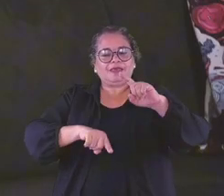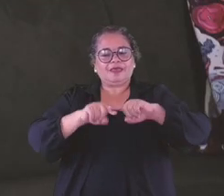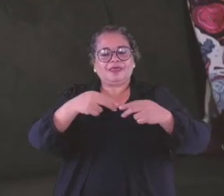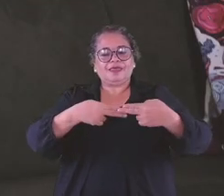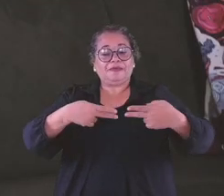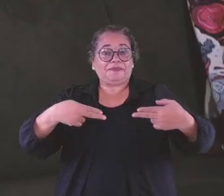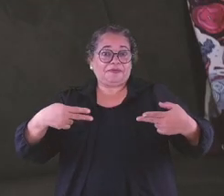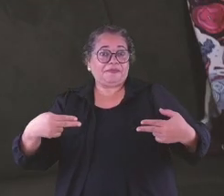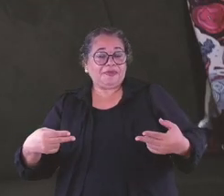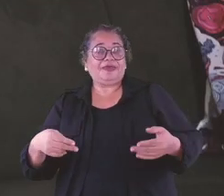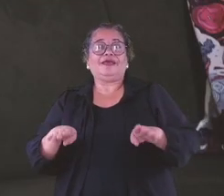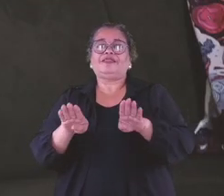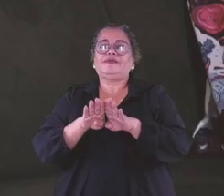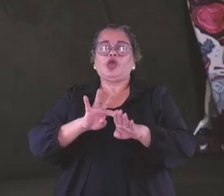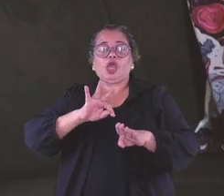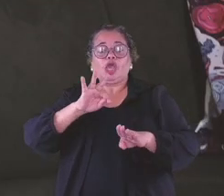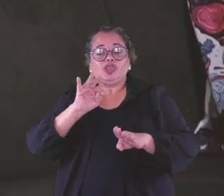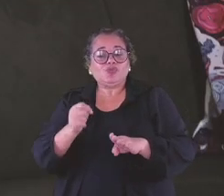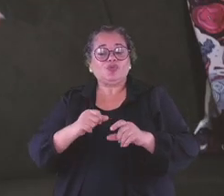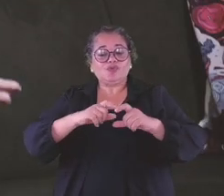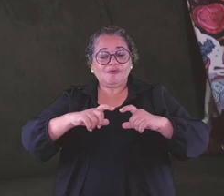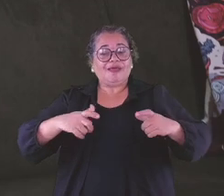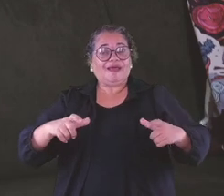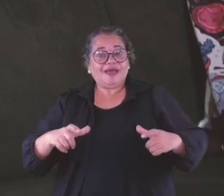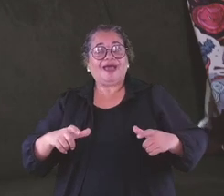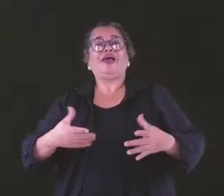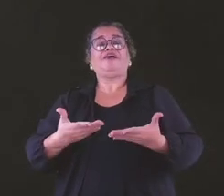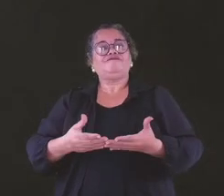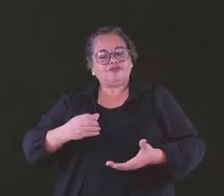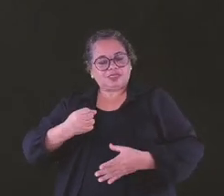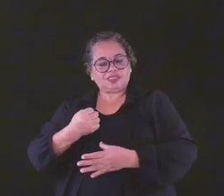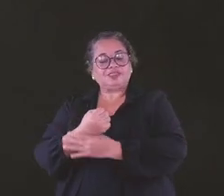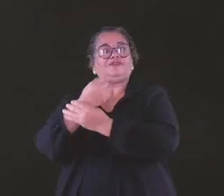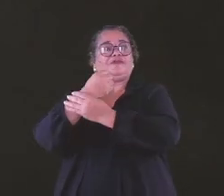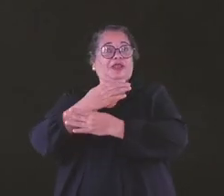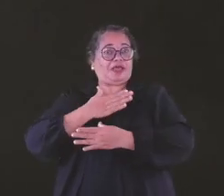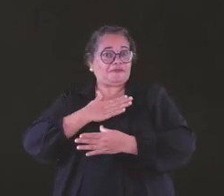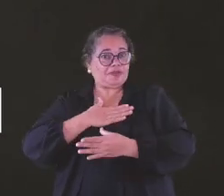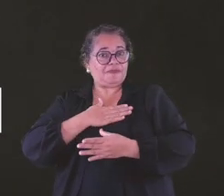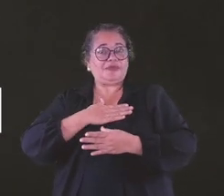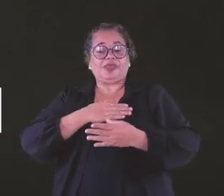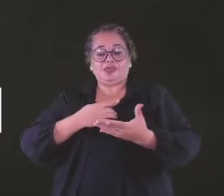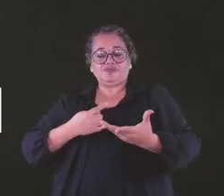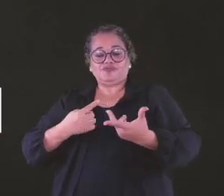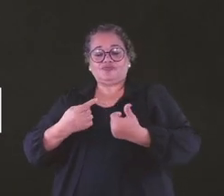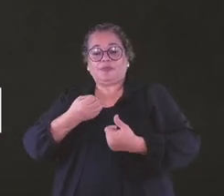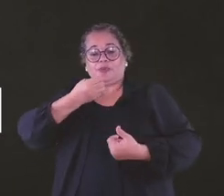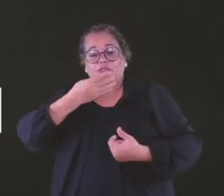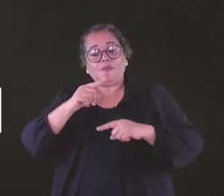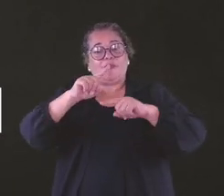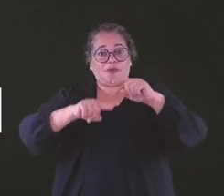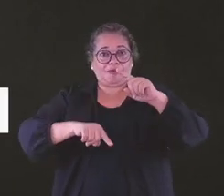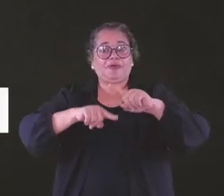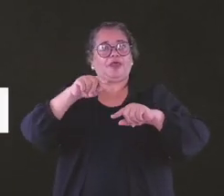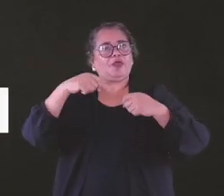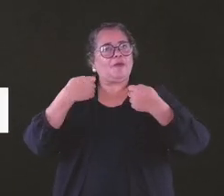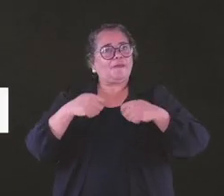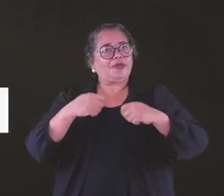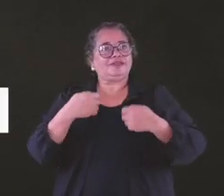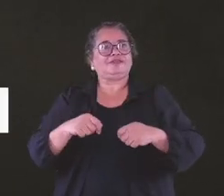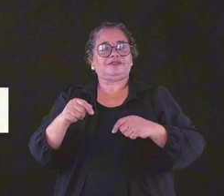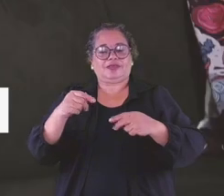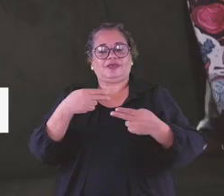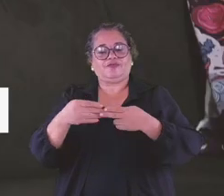bastante equipamento, tudo bem ampliado, né? Passou bastante segurança, os equipamentos eram muito bons.